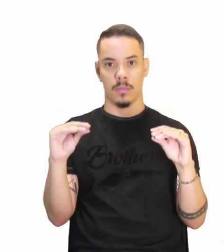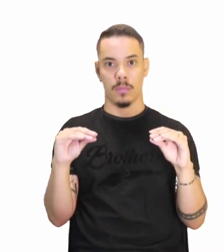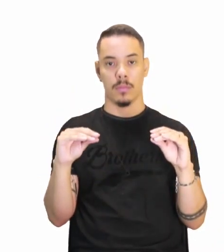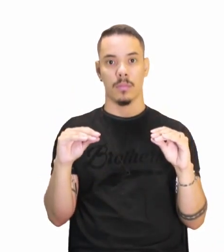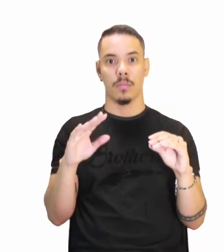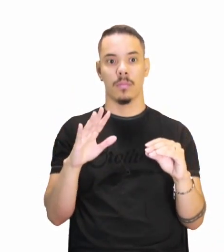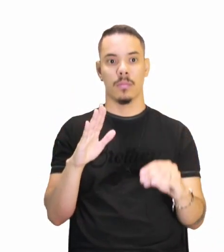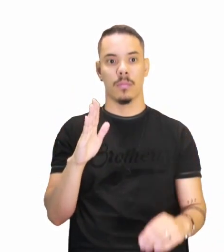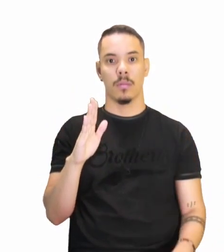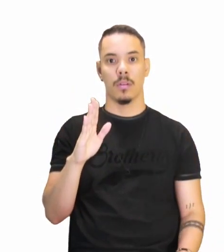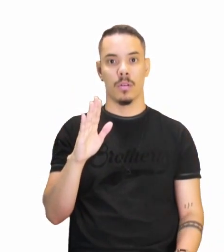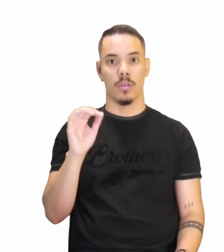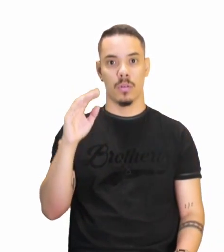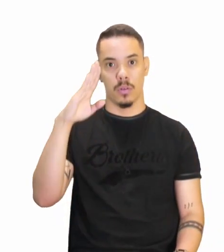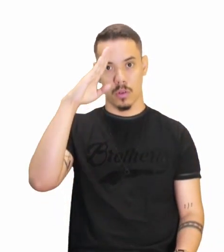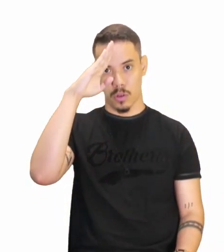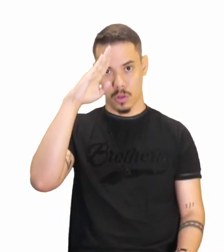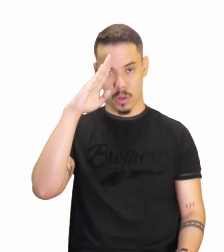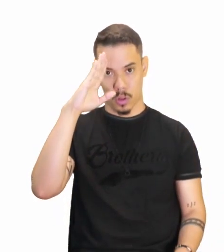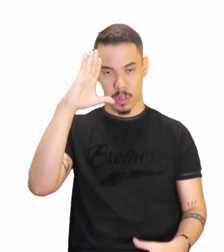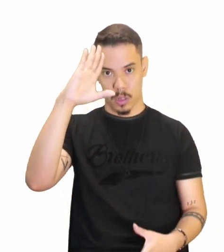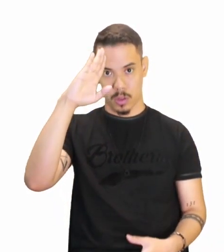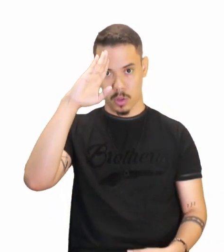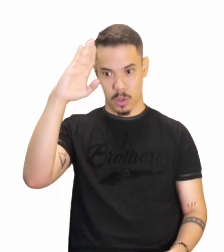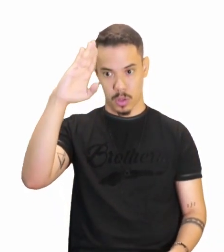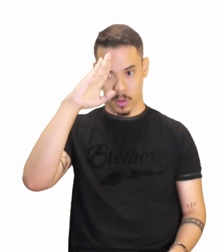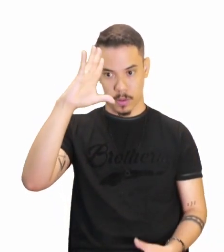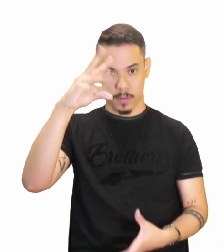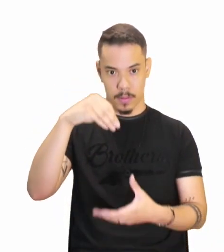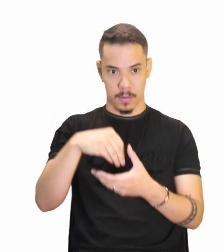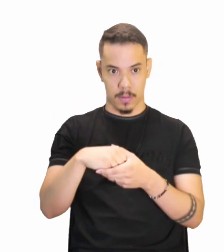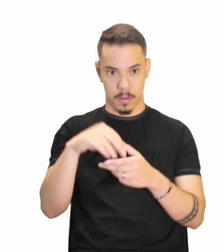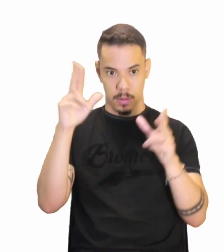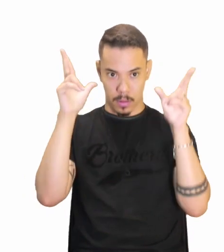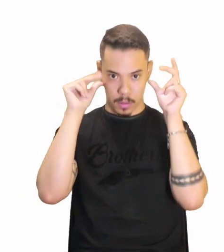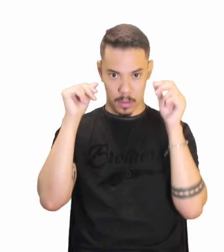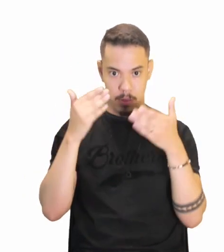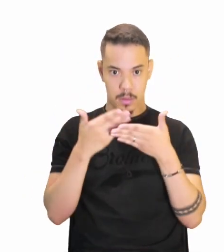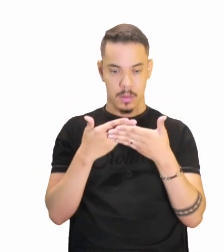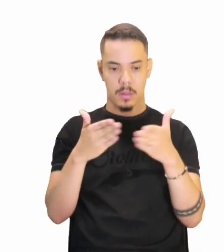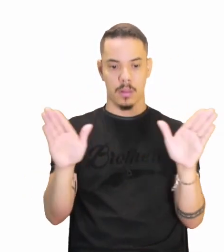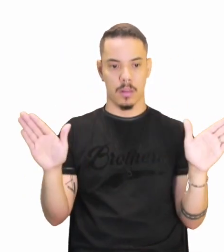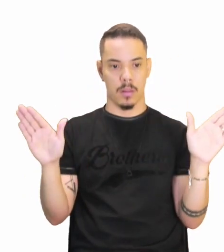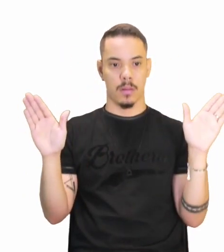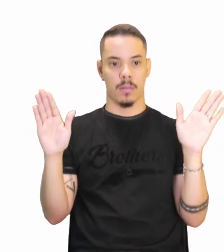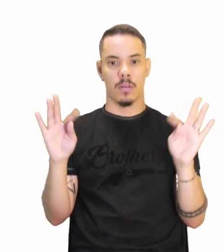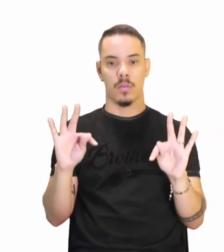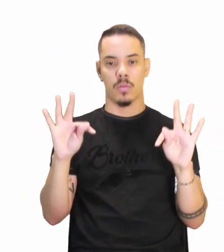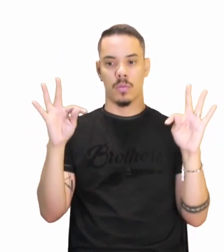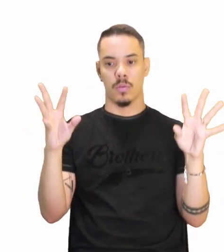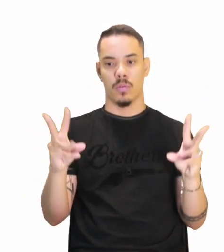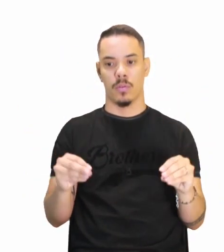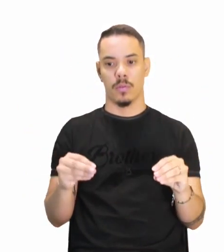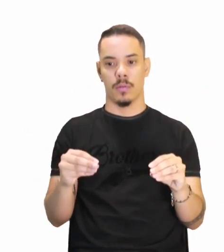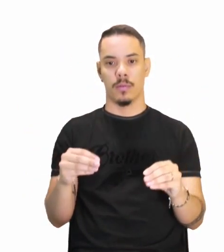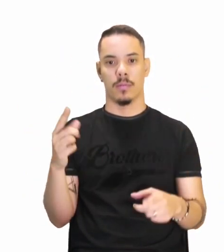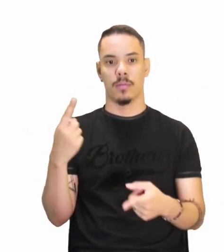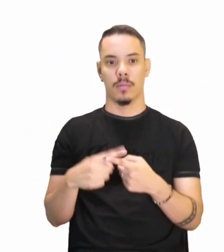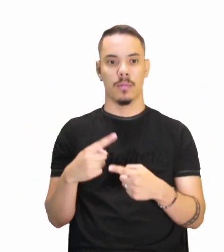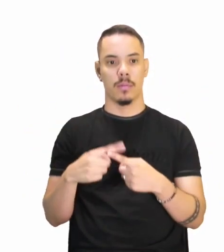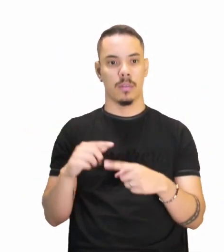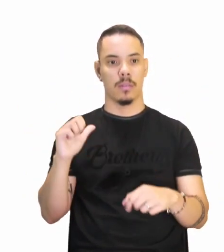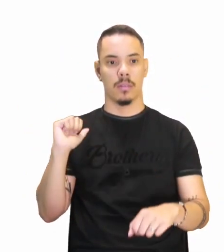gregos que estavam escondidos no cavalo saíram e abriram as portas da Fortaleza para